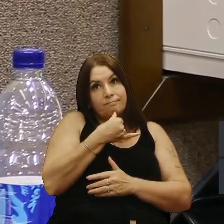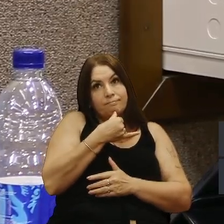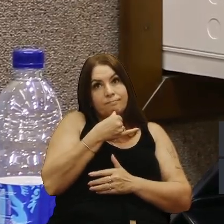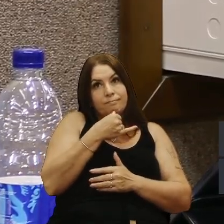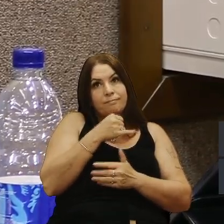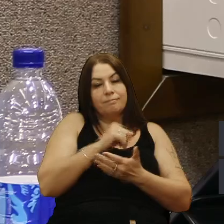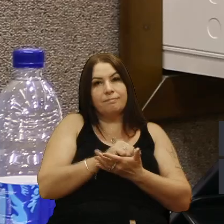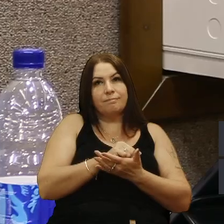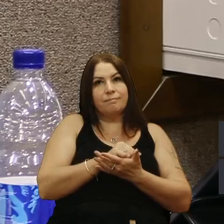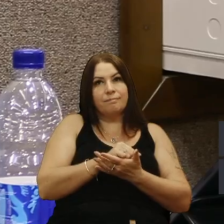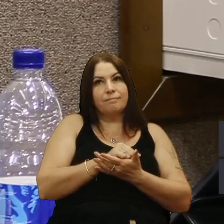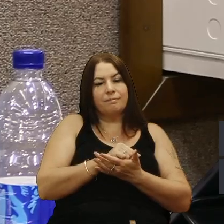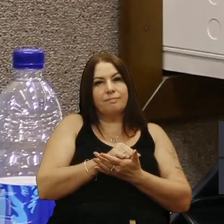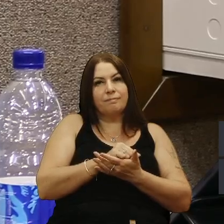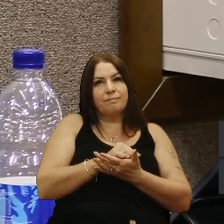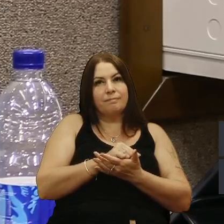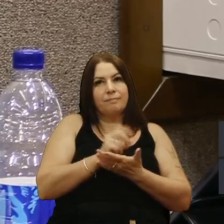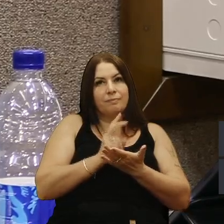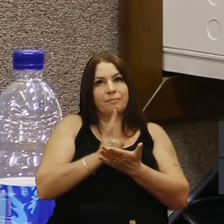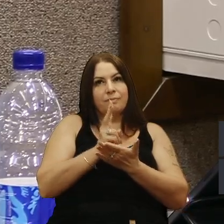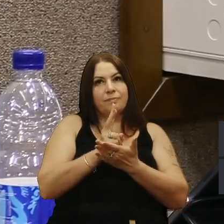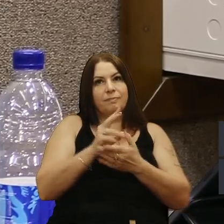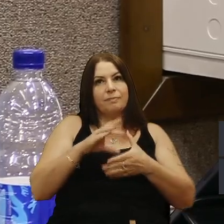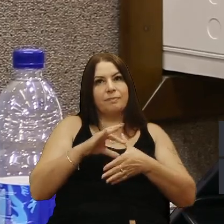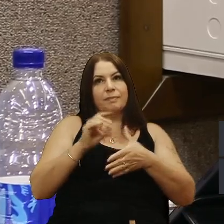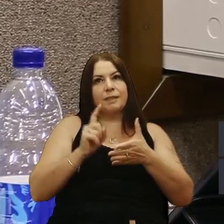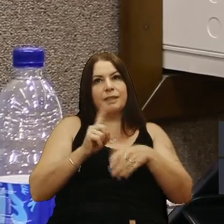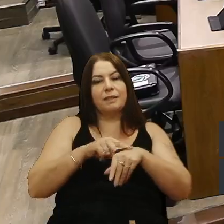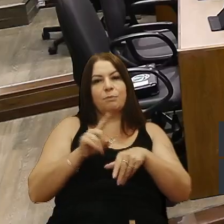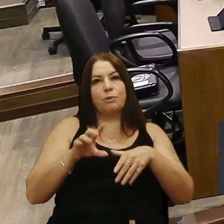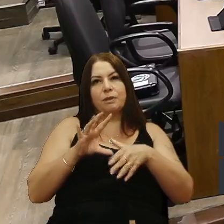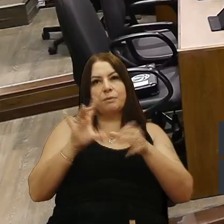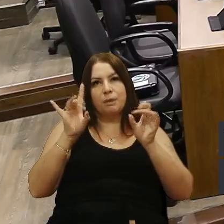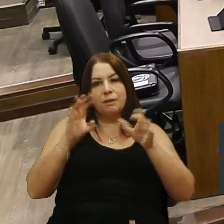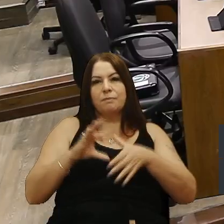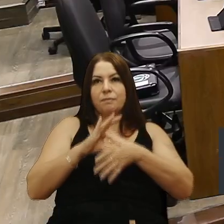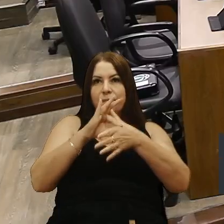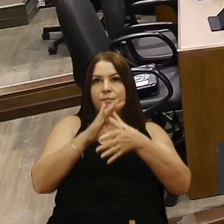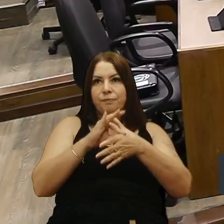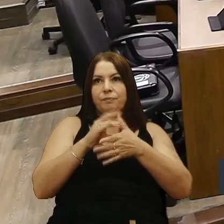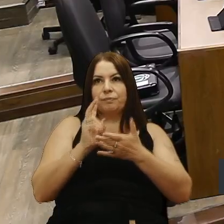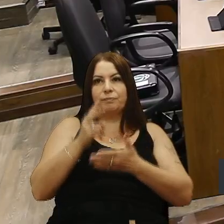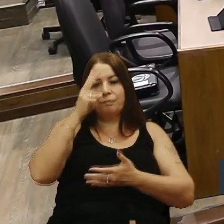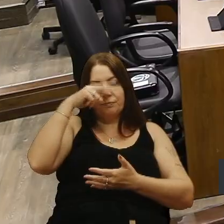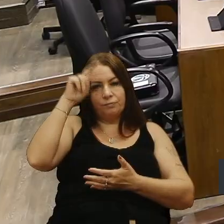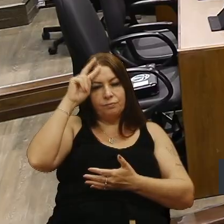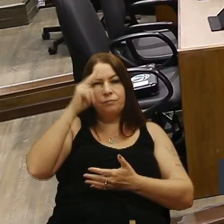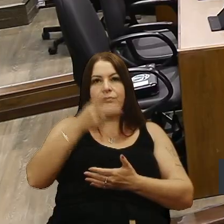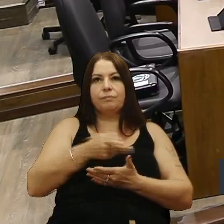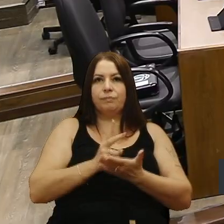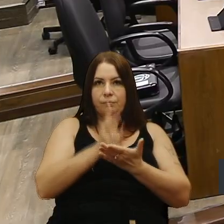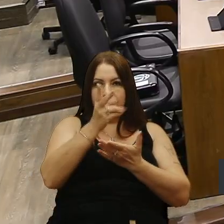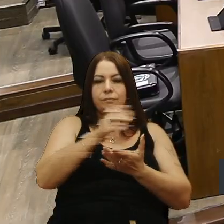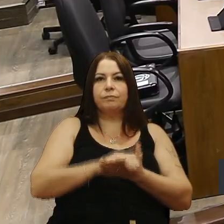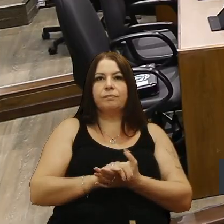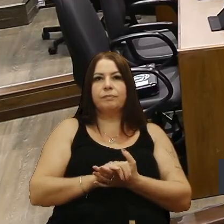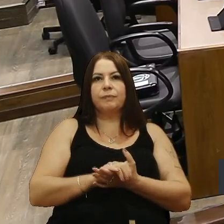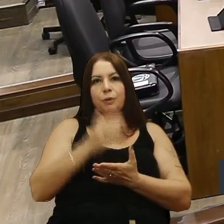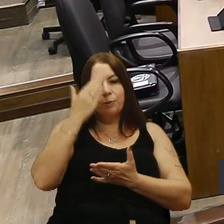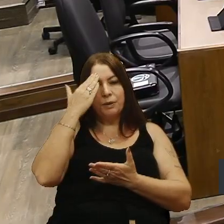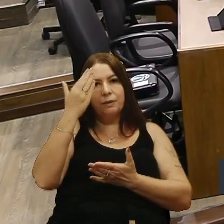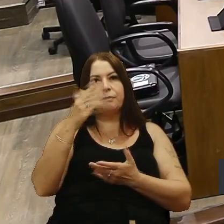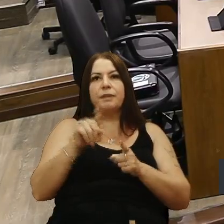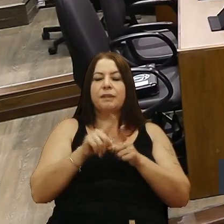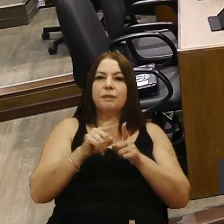de líder, por favor. Segue em declaração de líder, vereador Edson da Rosa. Vossa Excelência continua com a palavra. Obrigado pela gentileza.